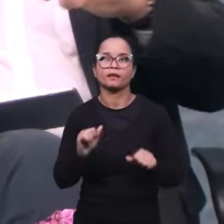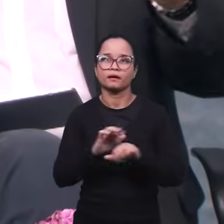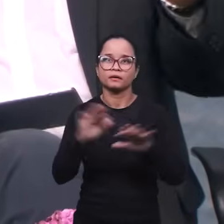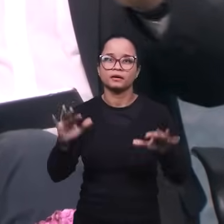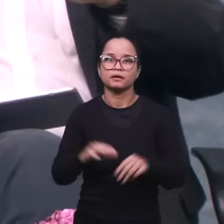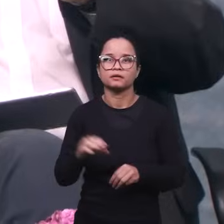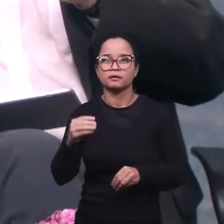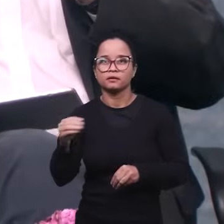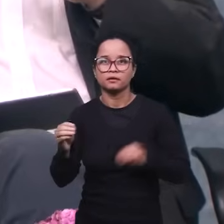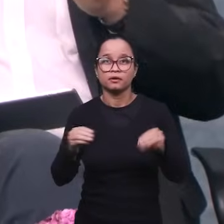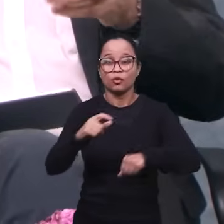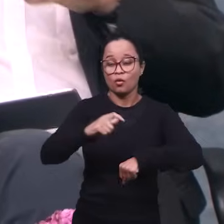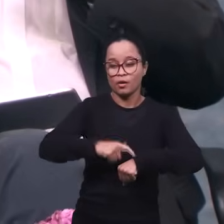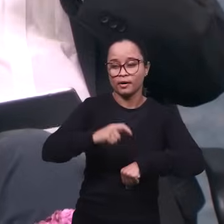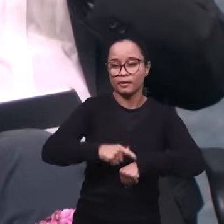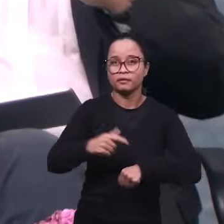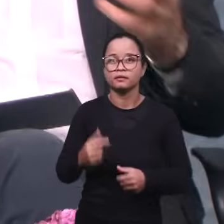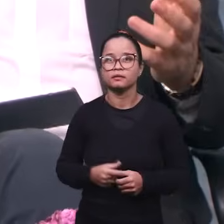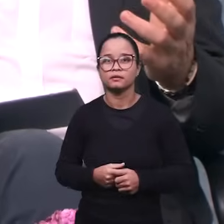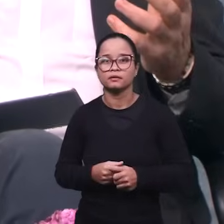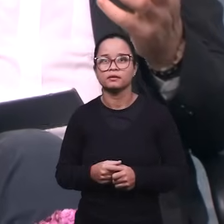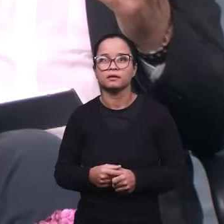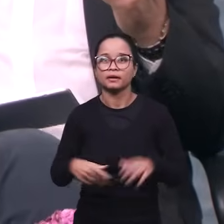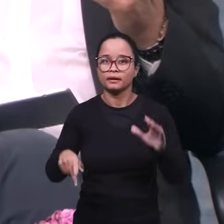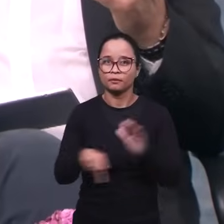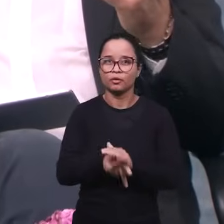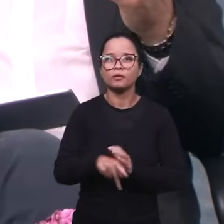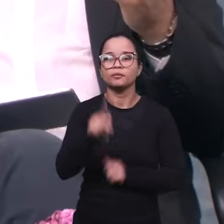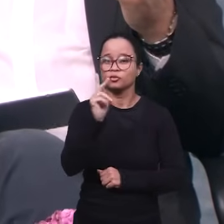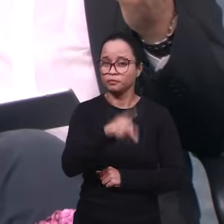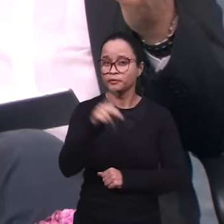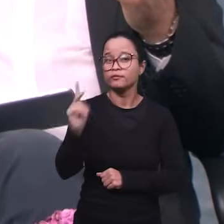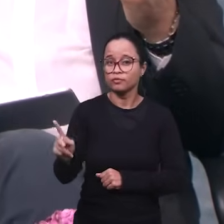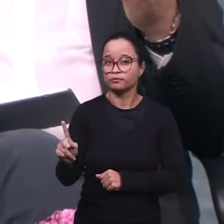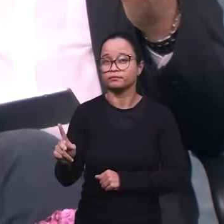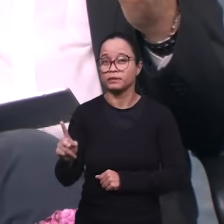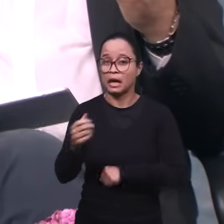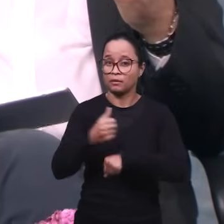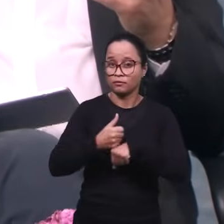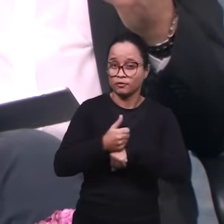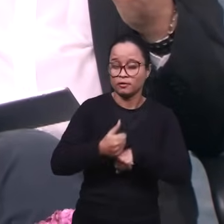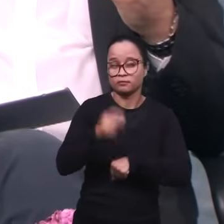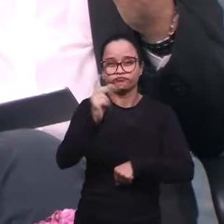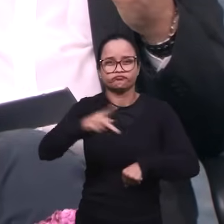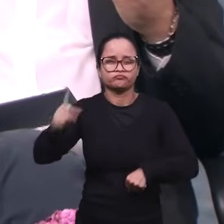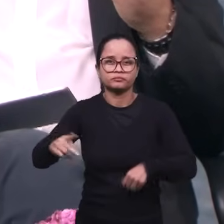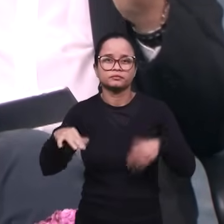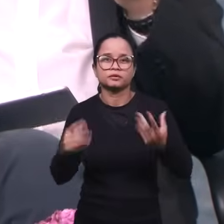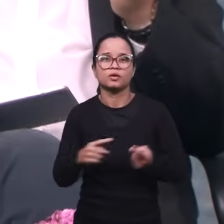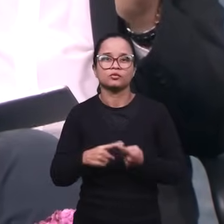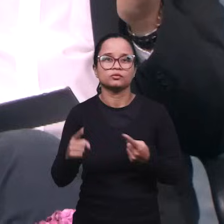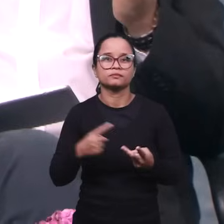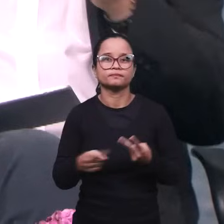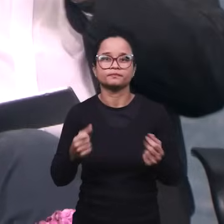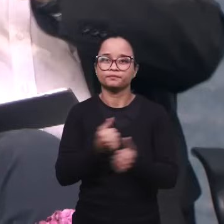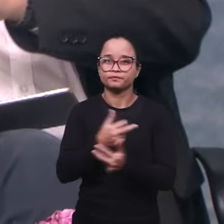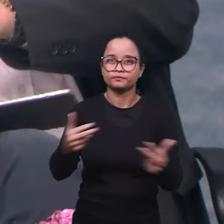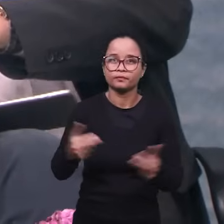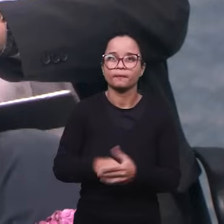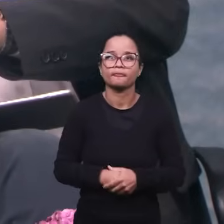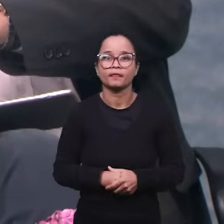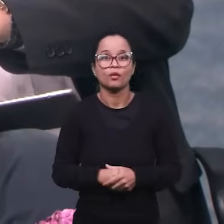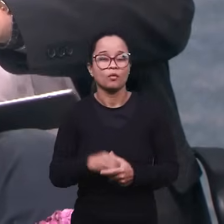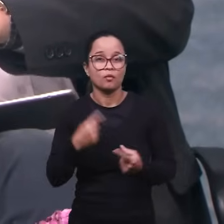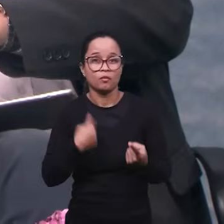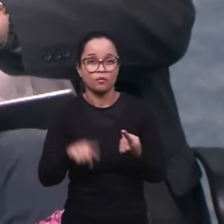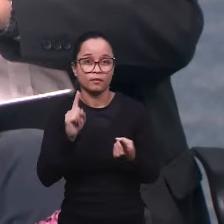Claro, fazendo aquela articulação de horário que é típico dessa profissão. Sim. Então, 2 coisas. Uma que não é